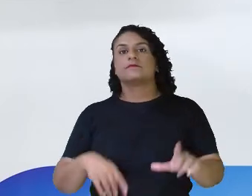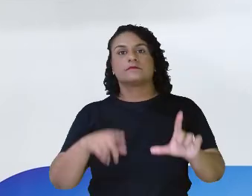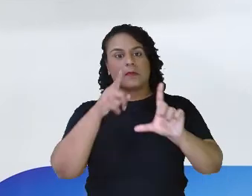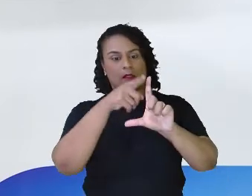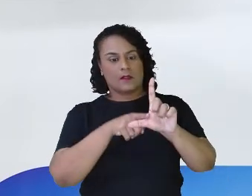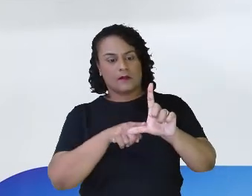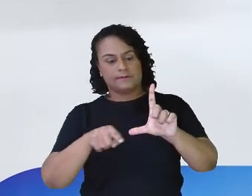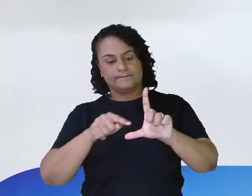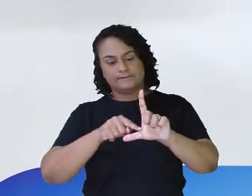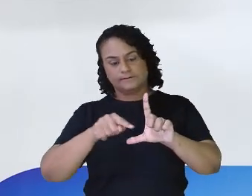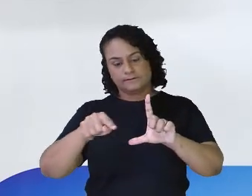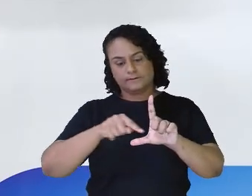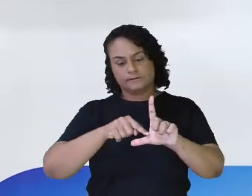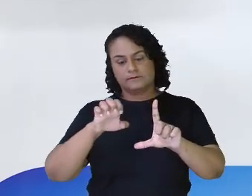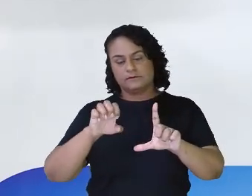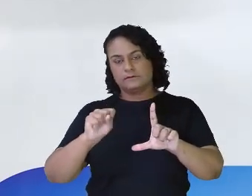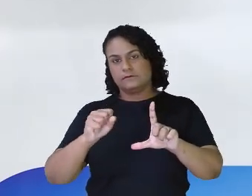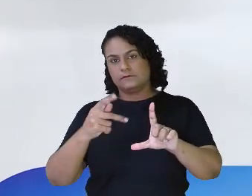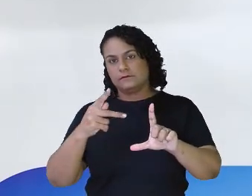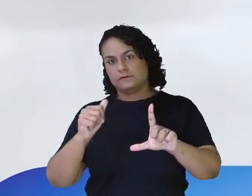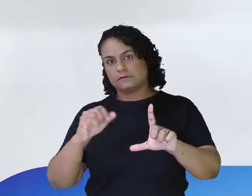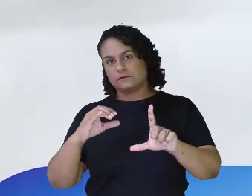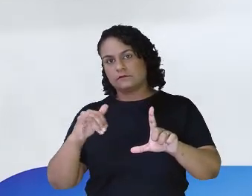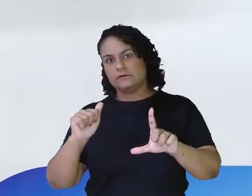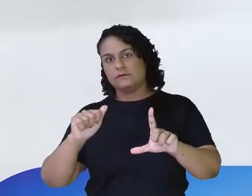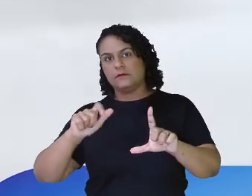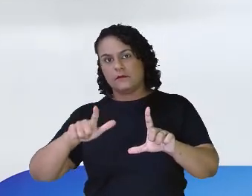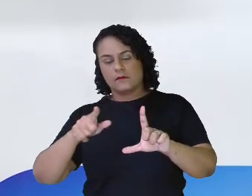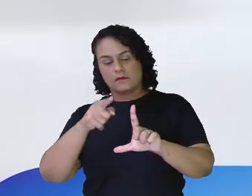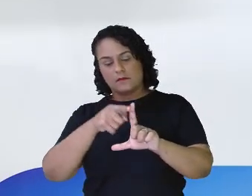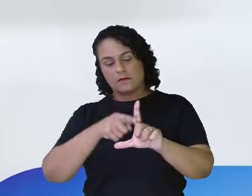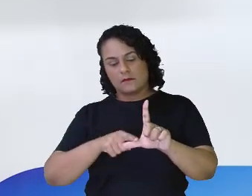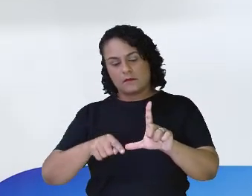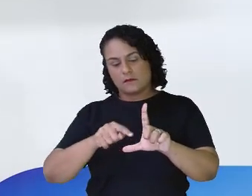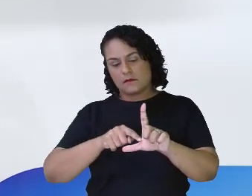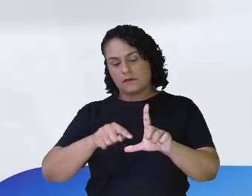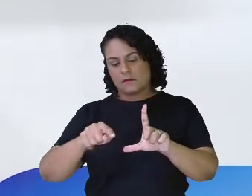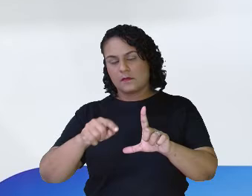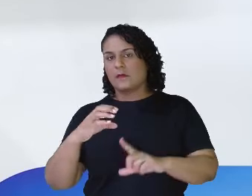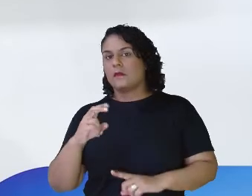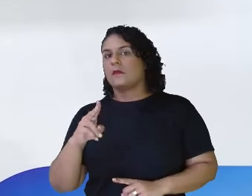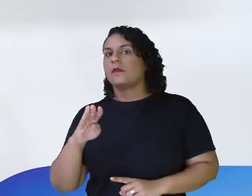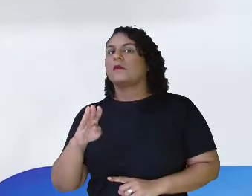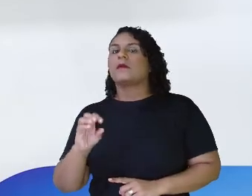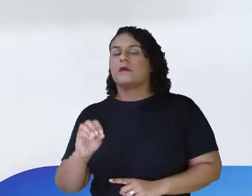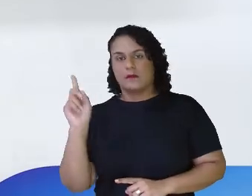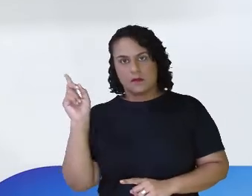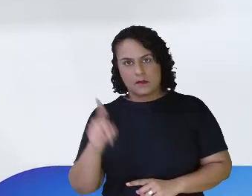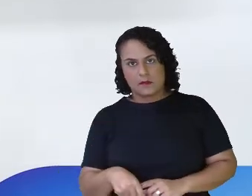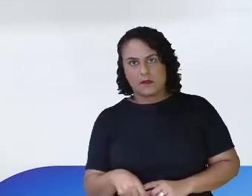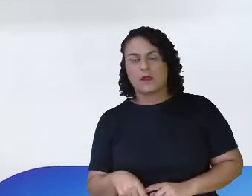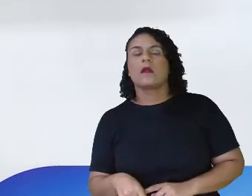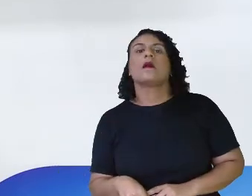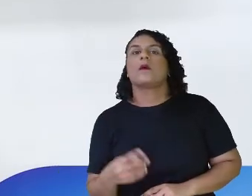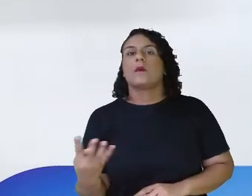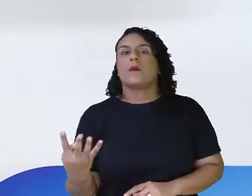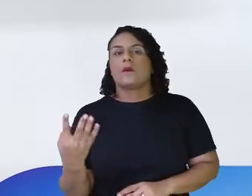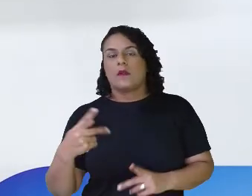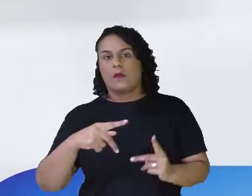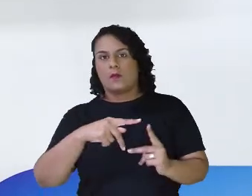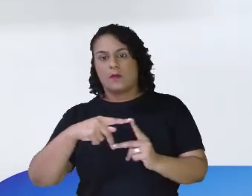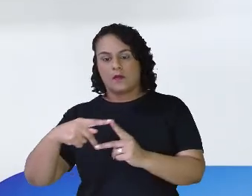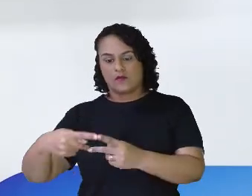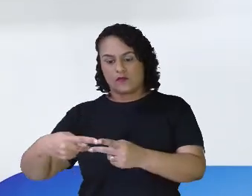geométrica espacial formada por figura plana. O cubo ele é formado por quadrados,